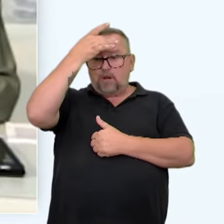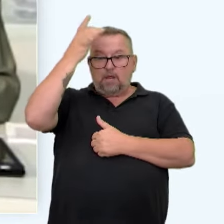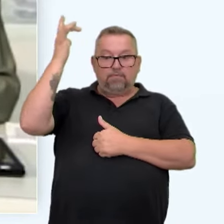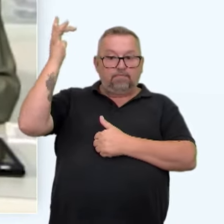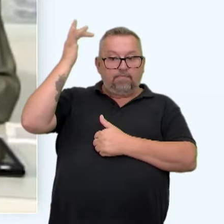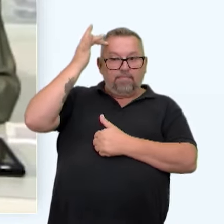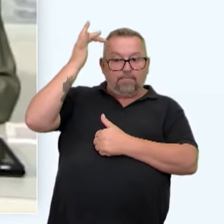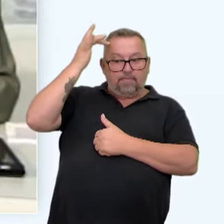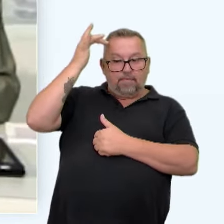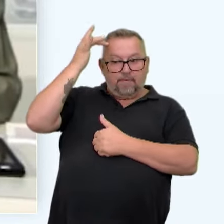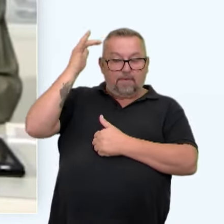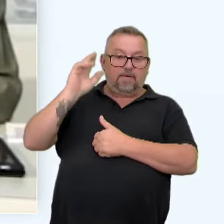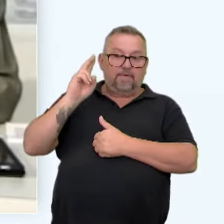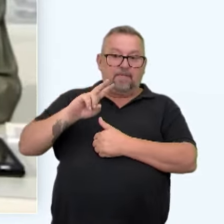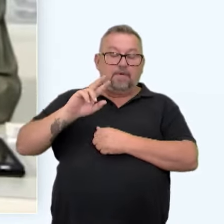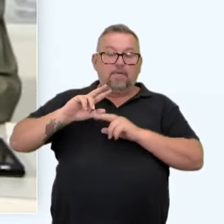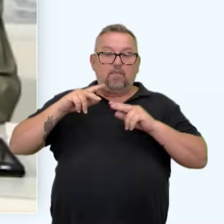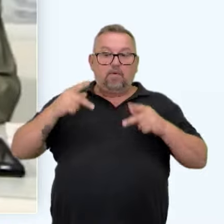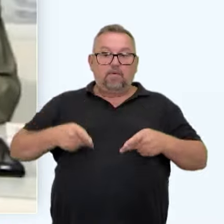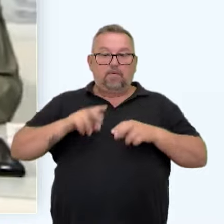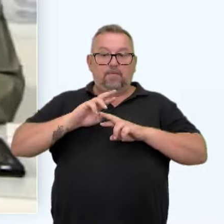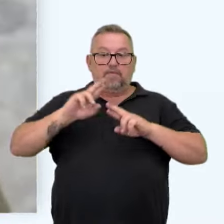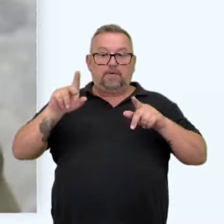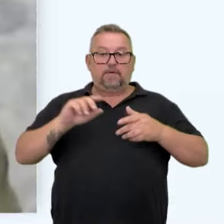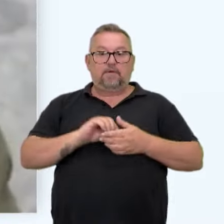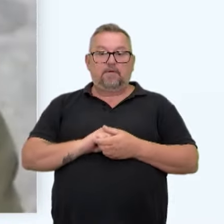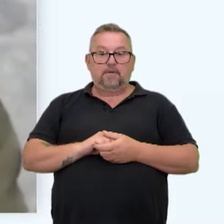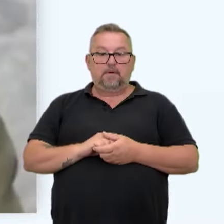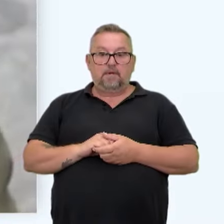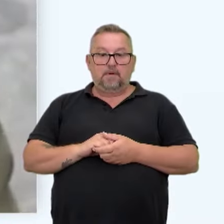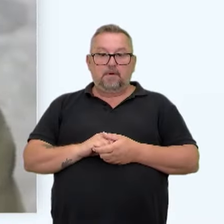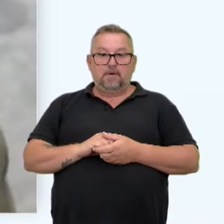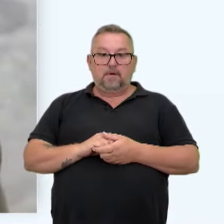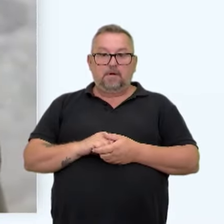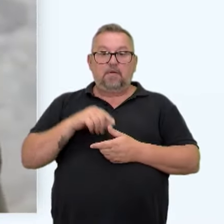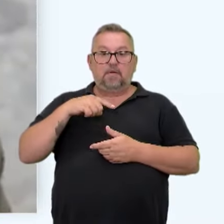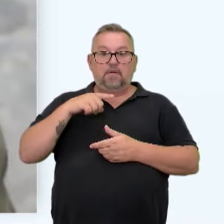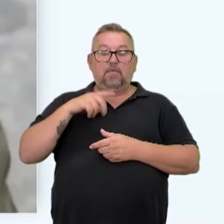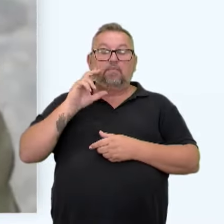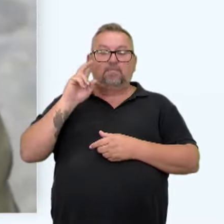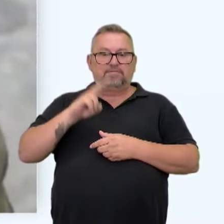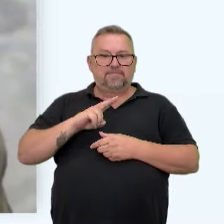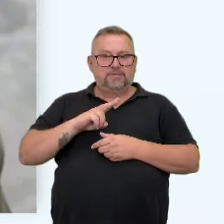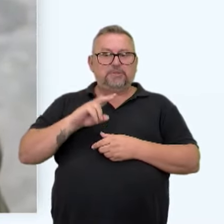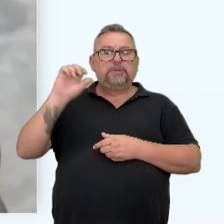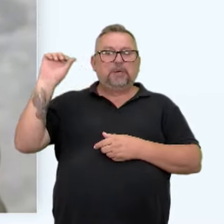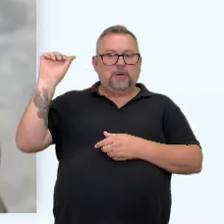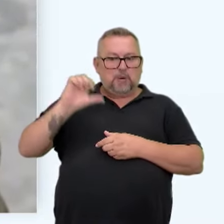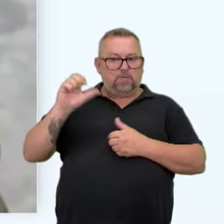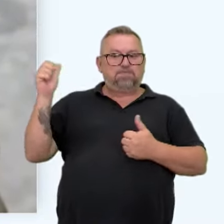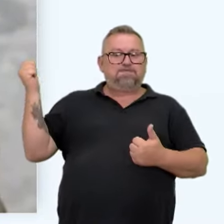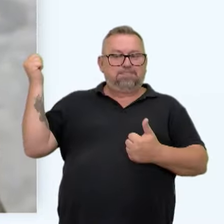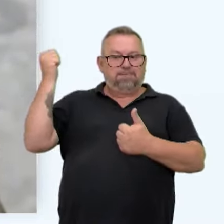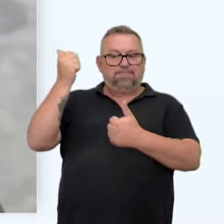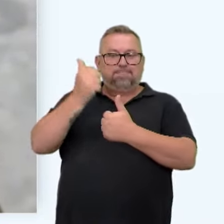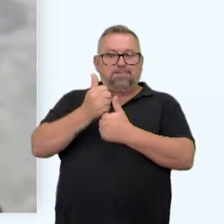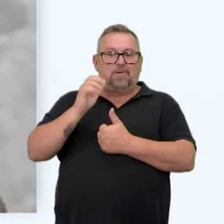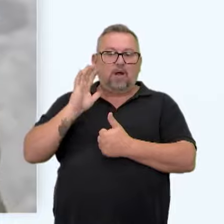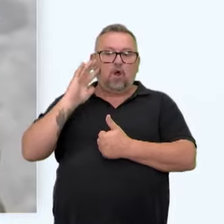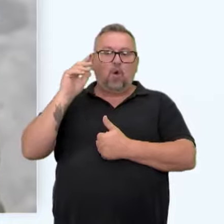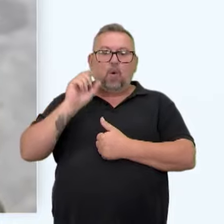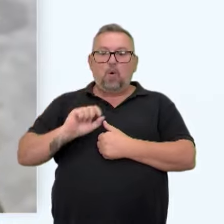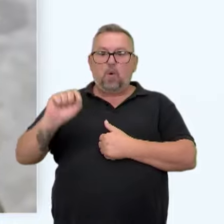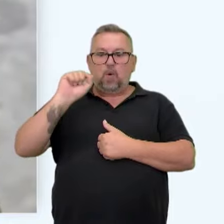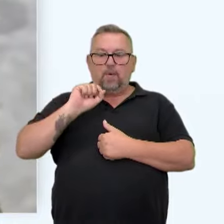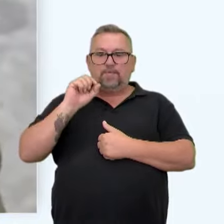a espécie humana de outras espécies. Uma destas drásticas substituições está ocorrendo com